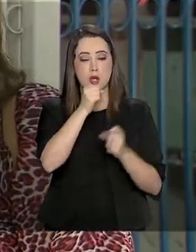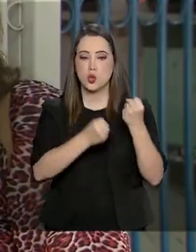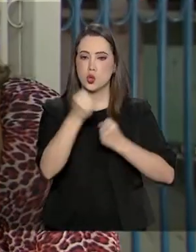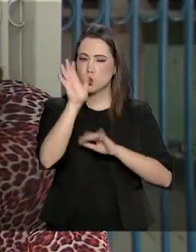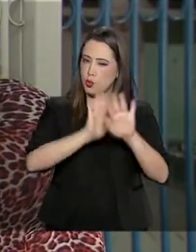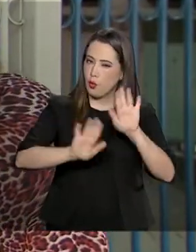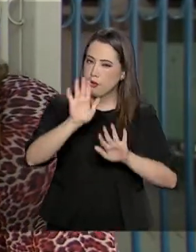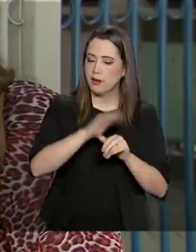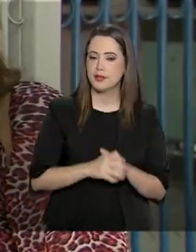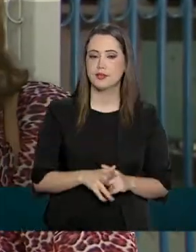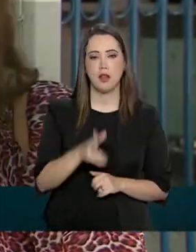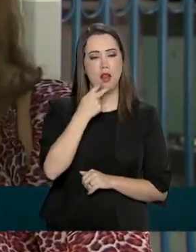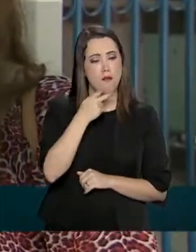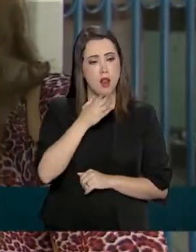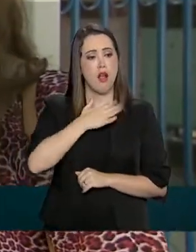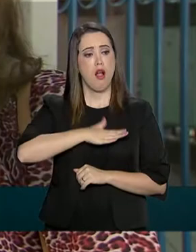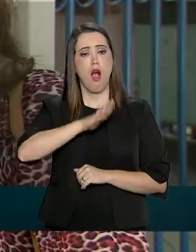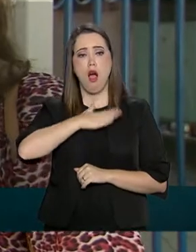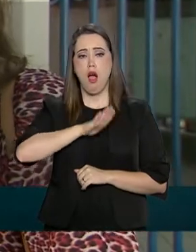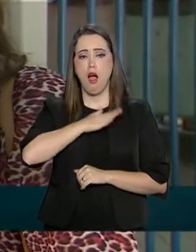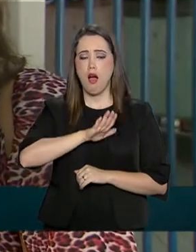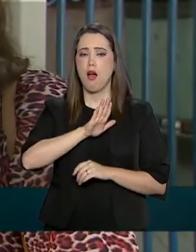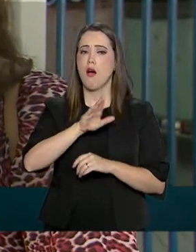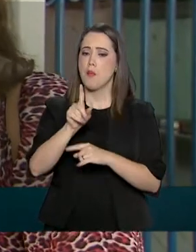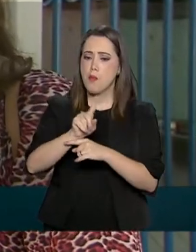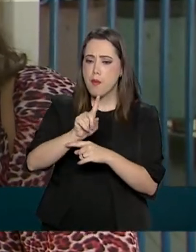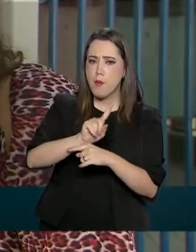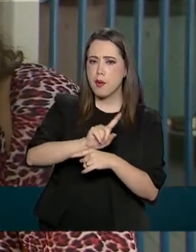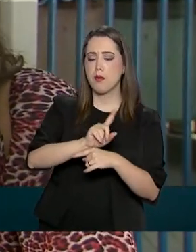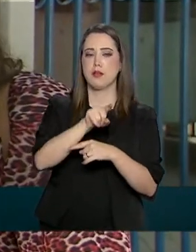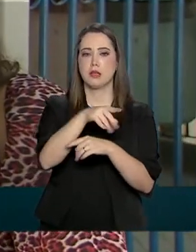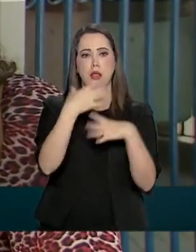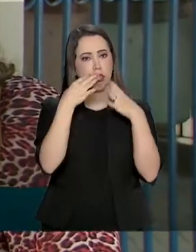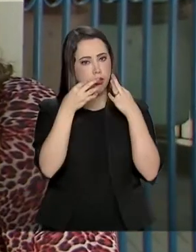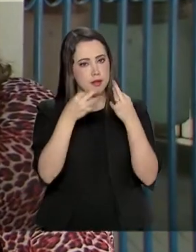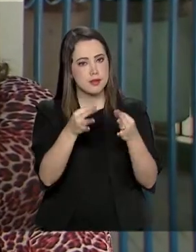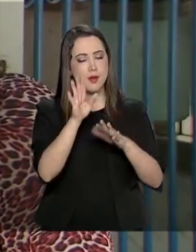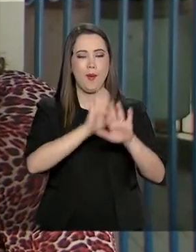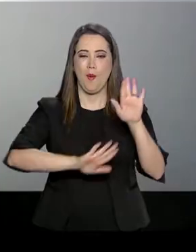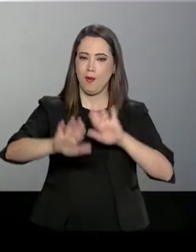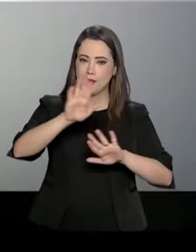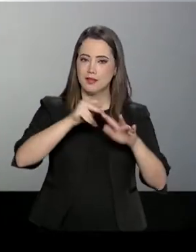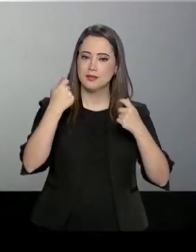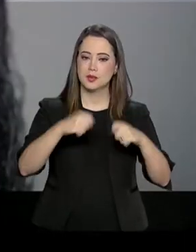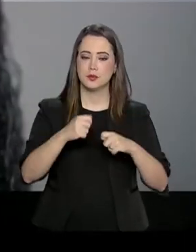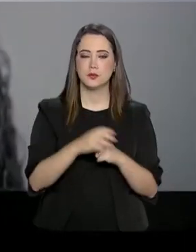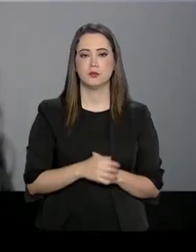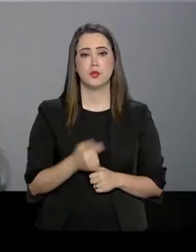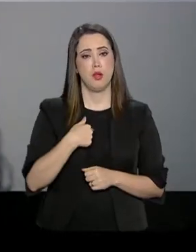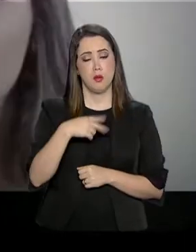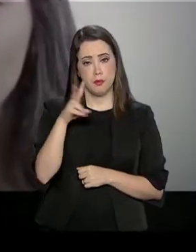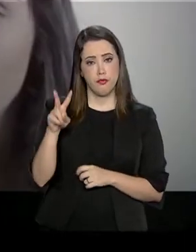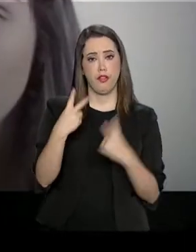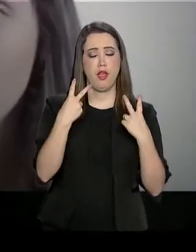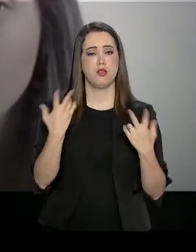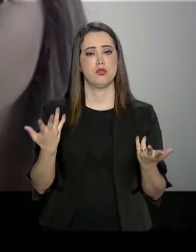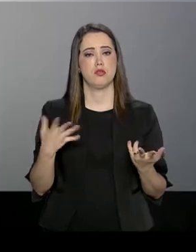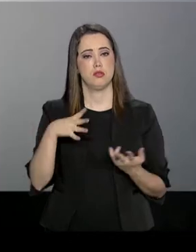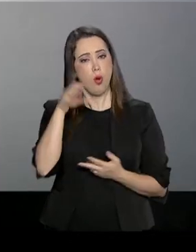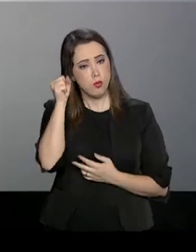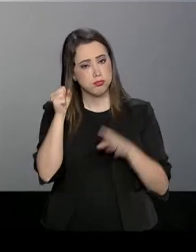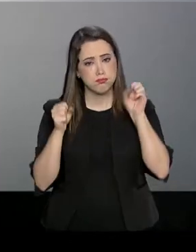Ela fala para eu ir mais devagar, para eu prestar atenção, tomar bastante cuidado. Me ouça, me ouça, me